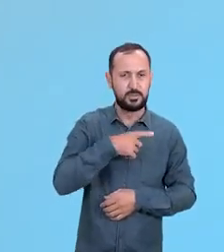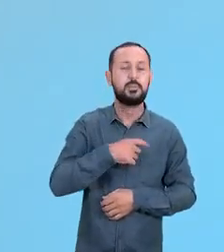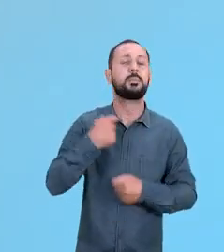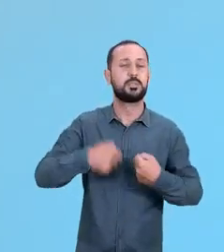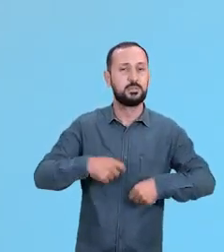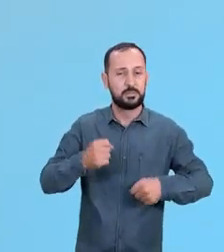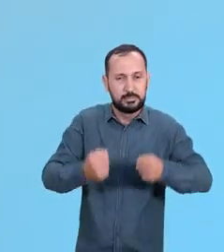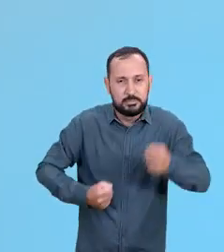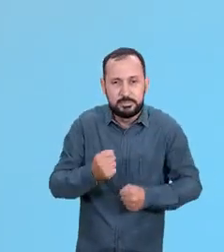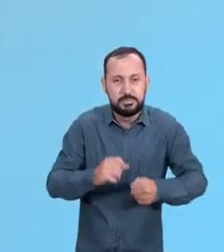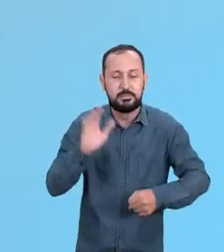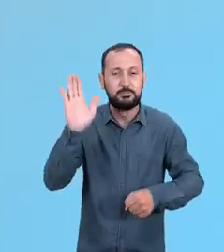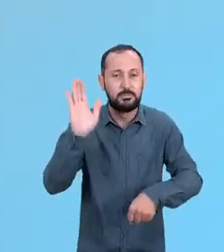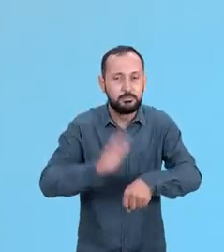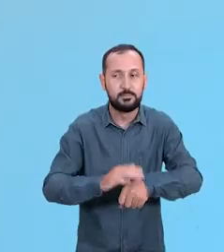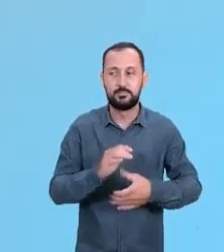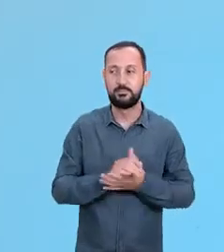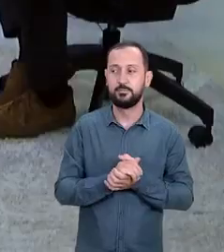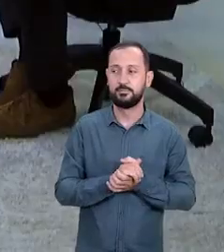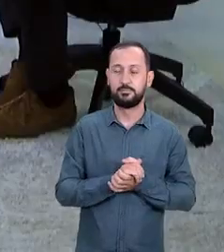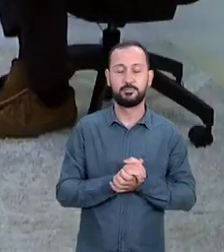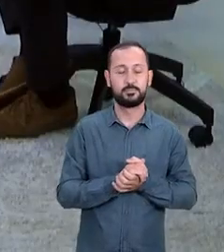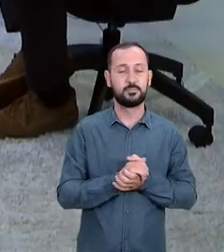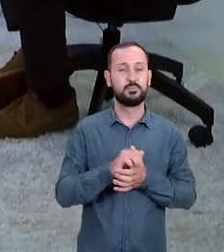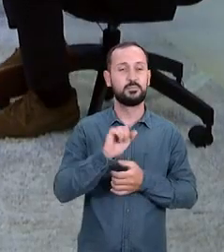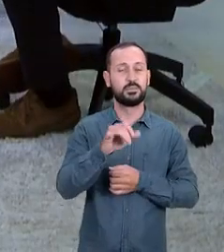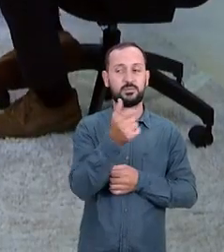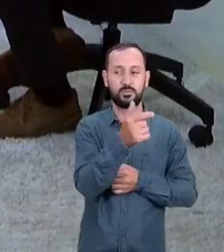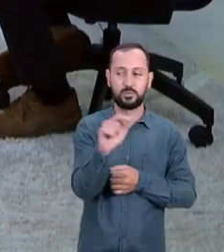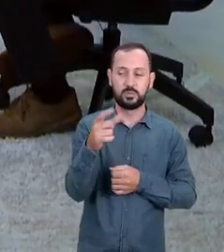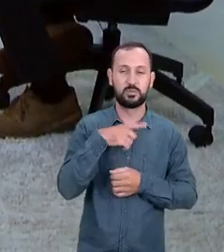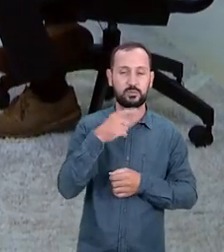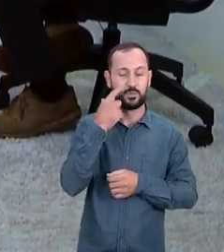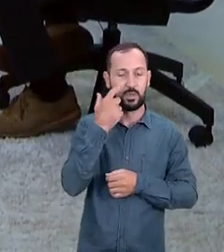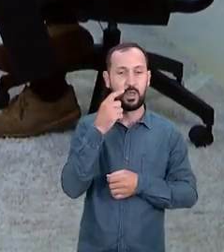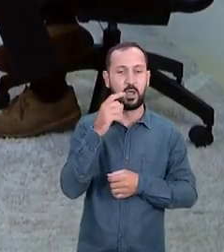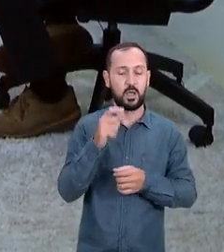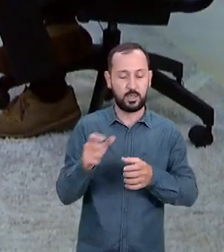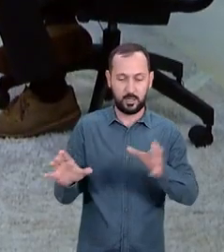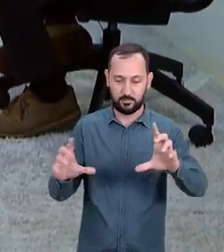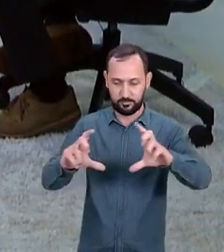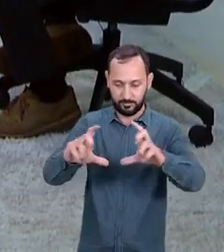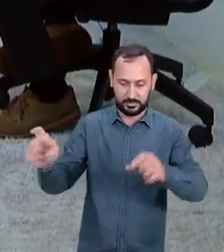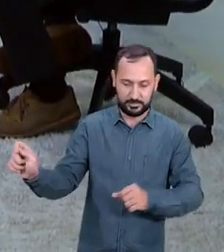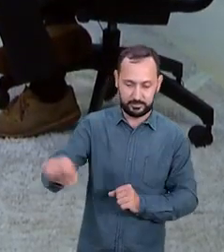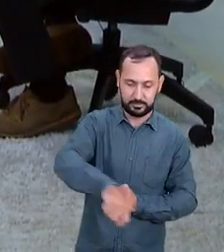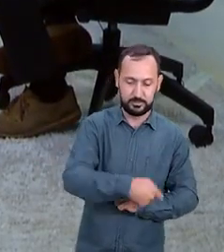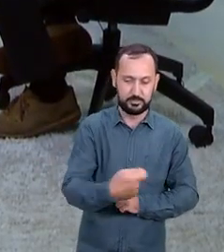uma verdadeira ginástica, né? E se você não tiver aquela raquetinha,